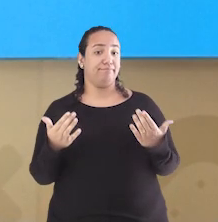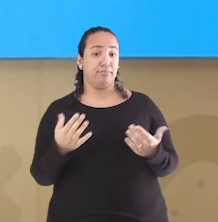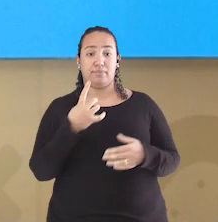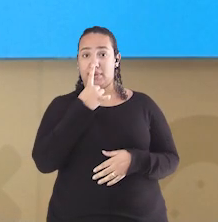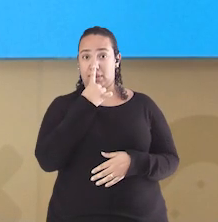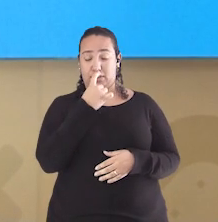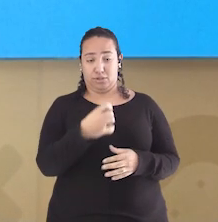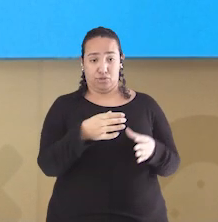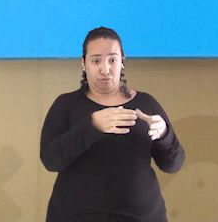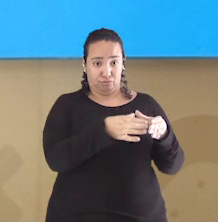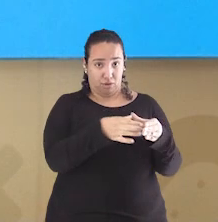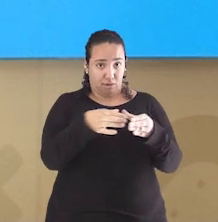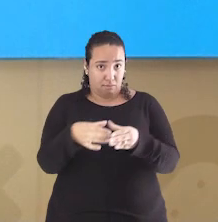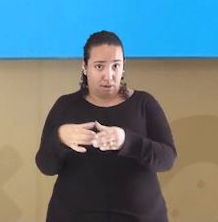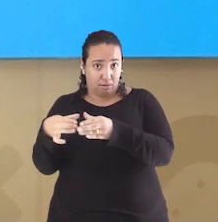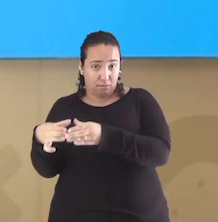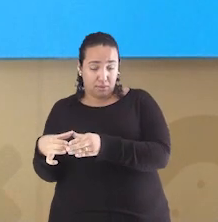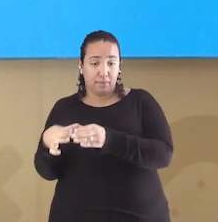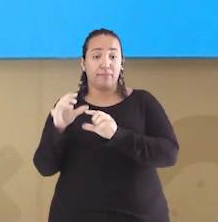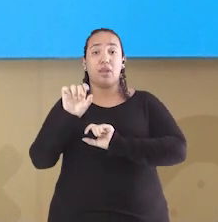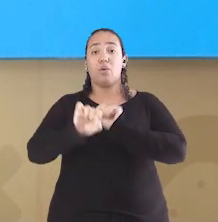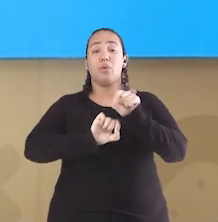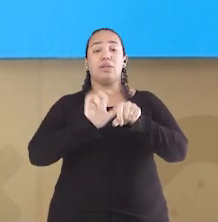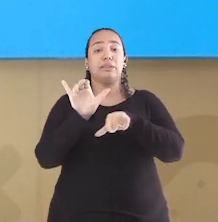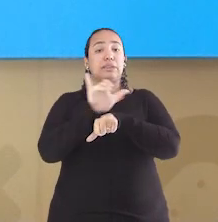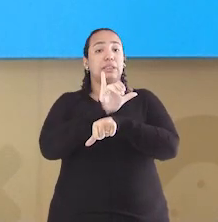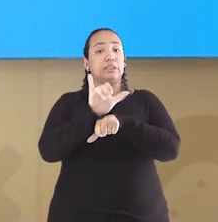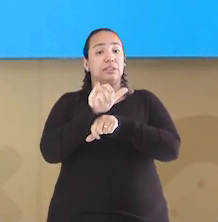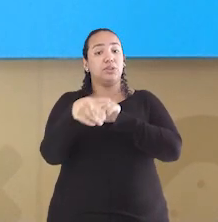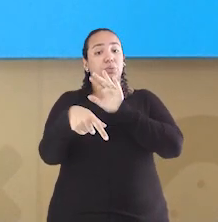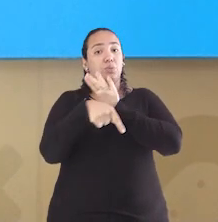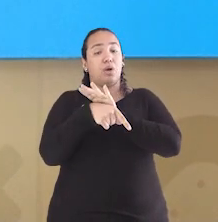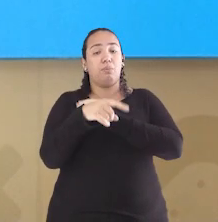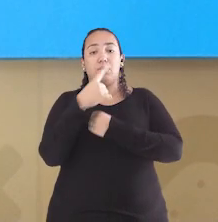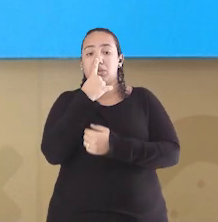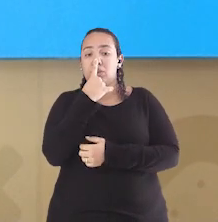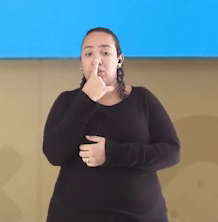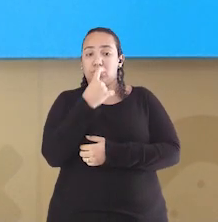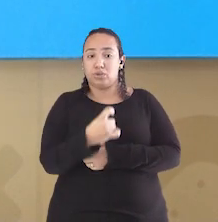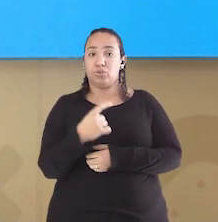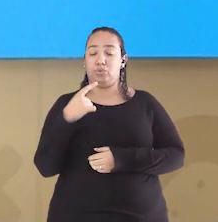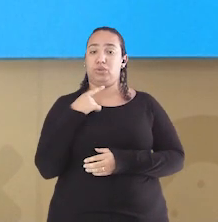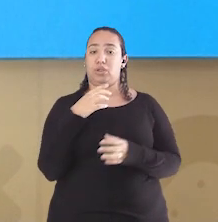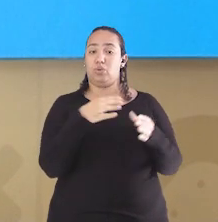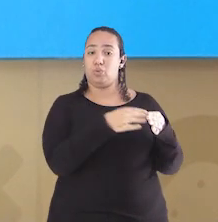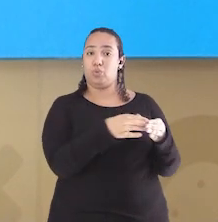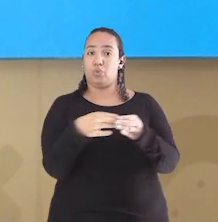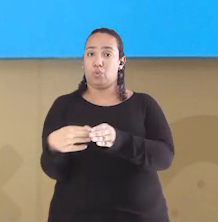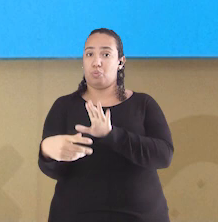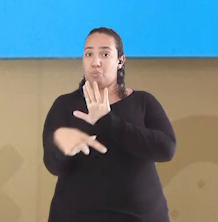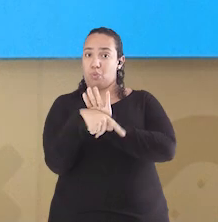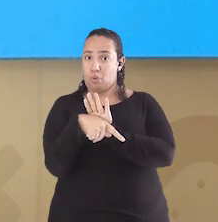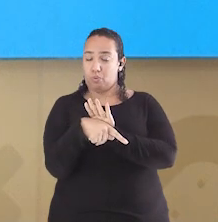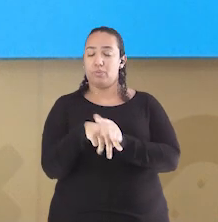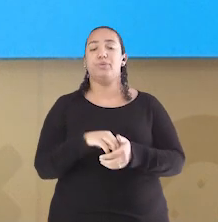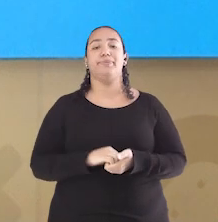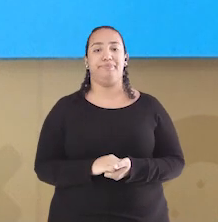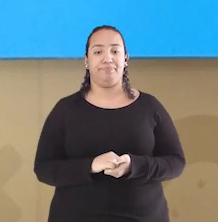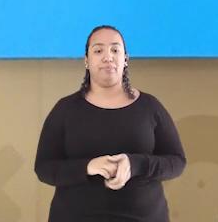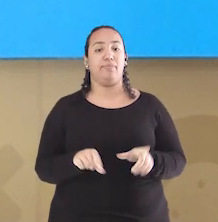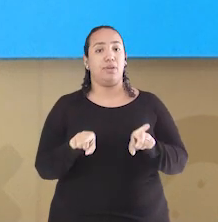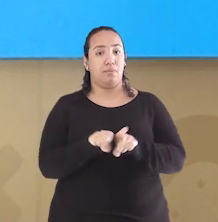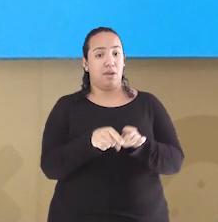Coleta seletiva é um mecanismo de recolha dos resíduos, os quais são classificados de acordo com sua origem